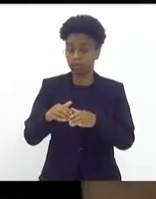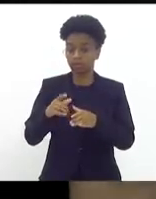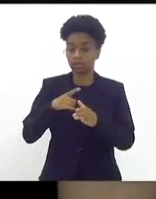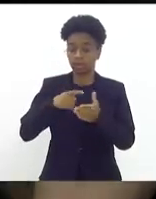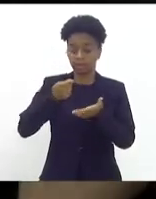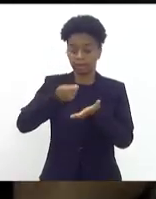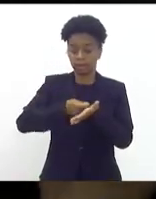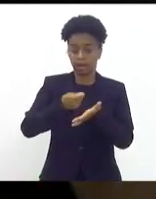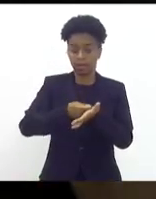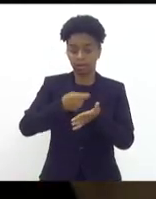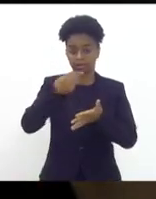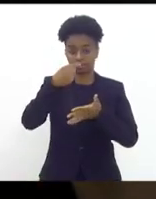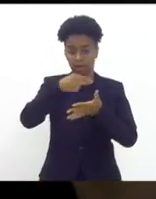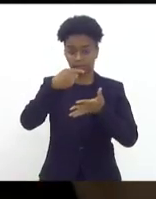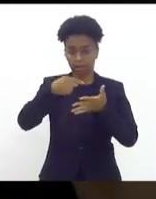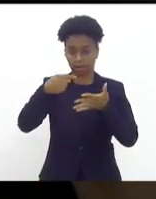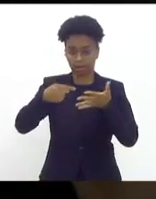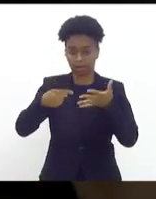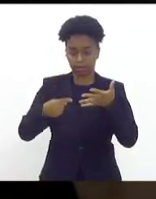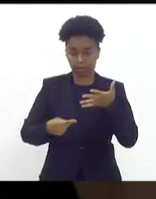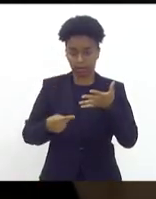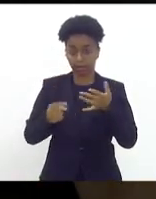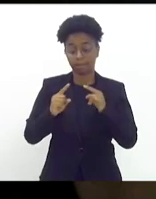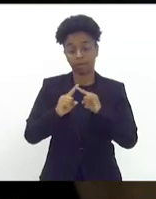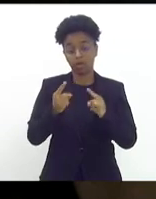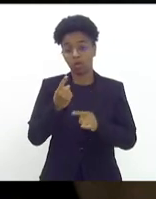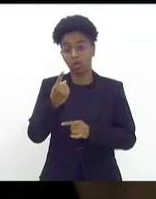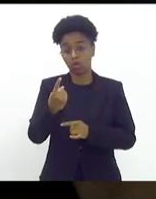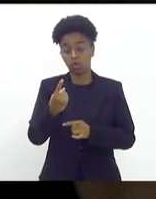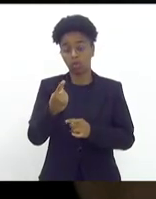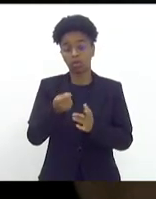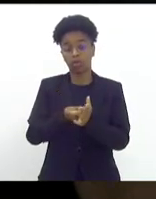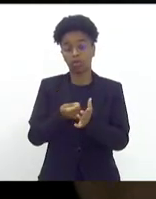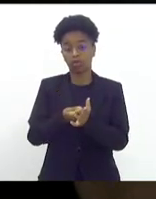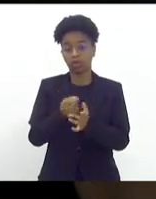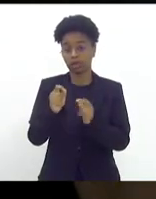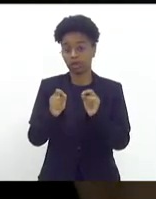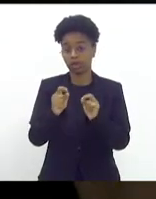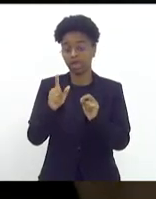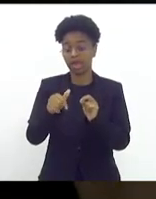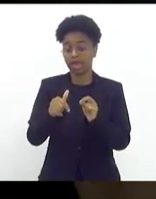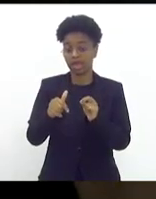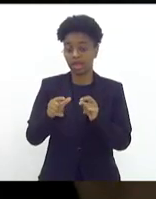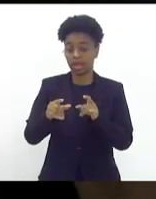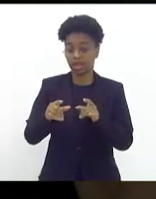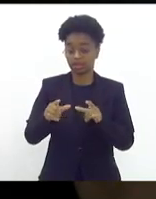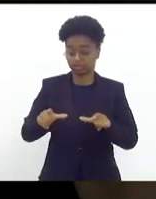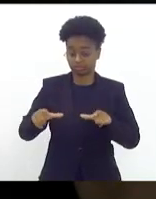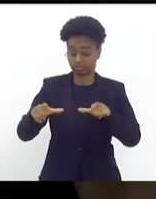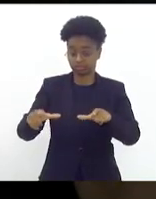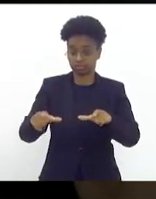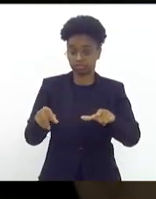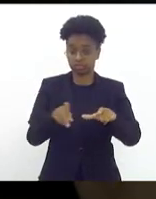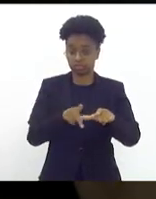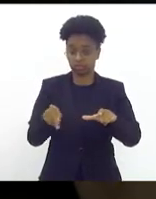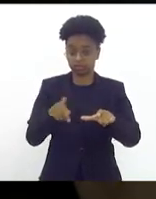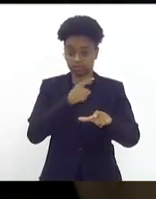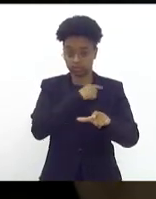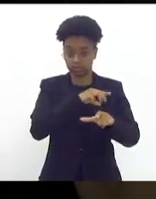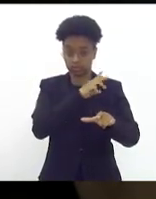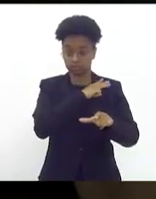exigências necessárias. E uma delas é o diploma de professor do segundo